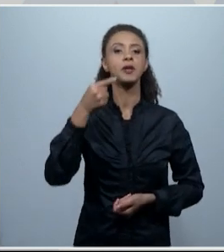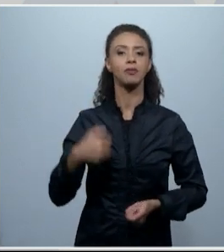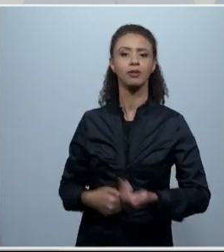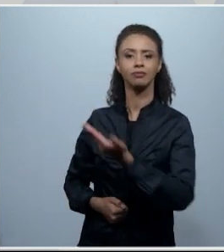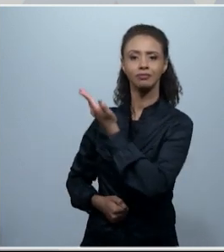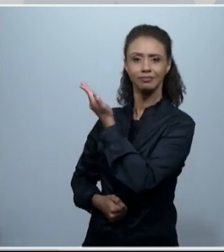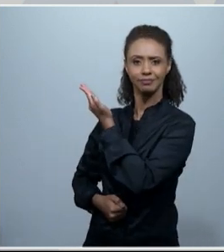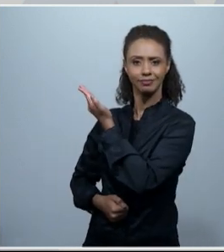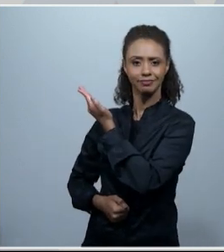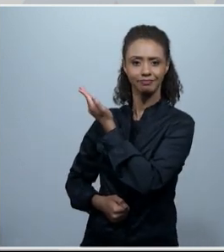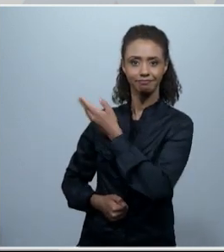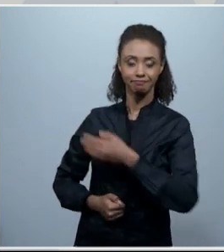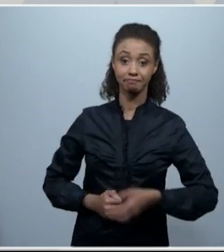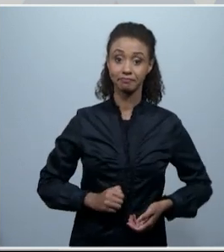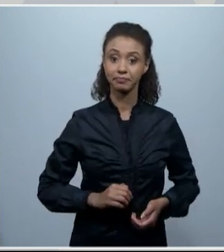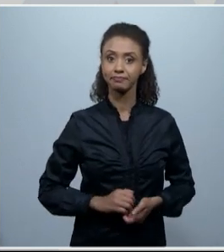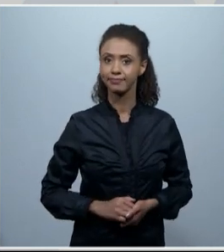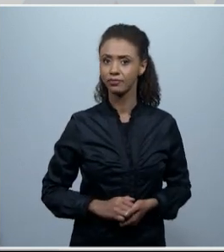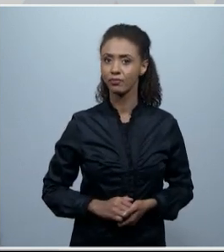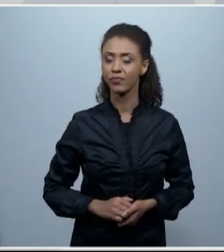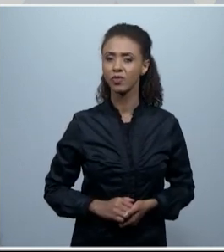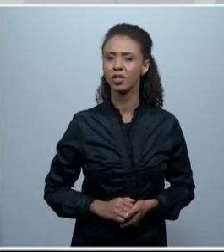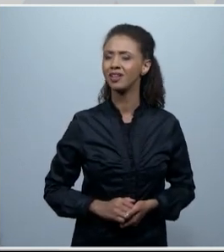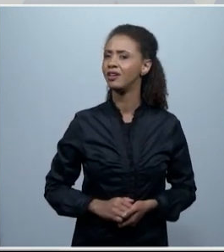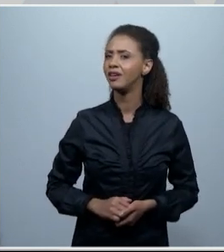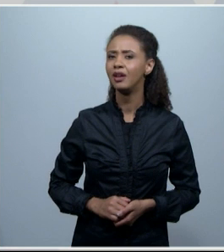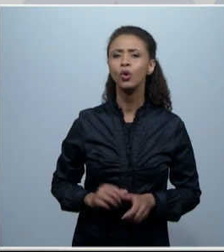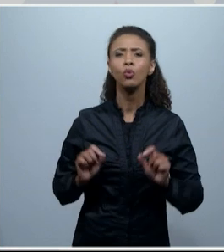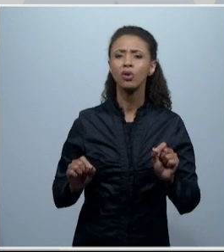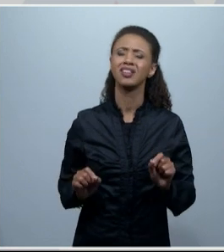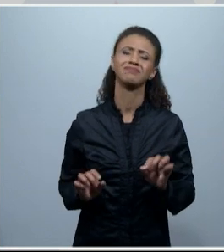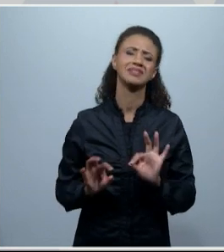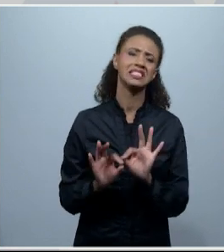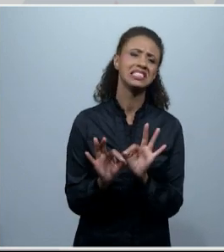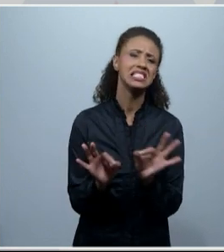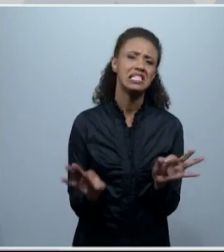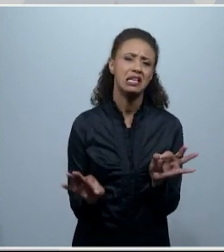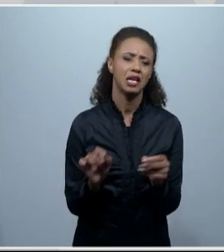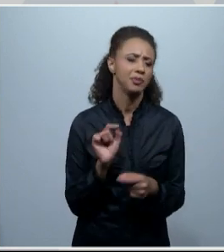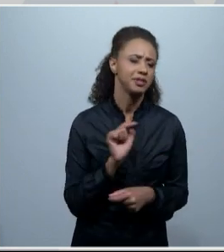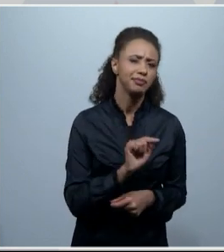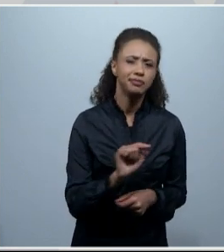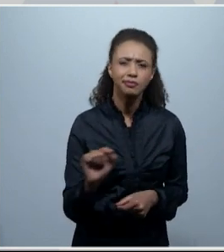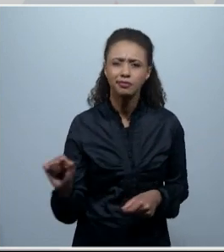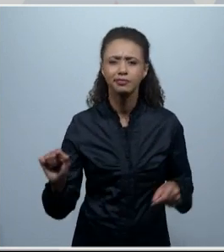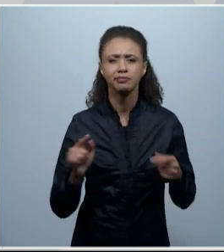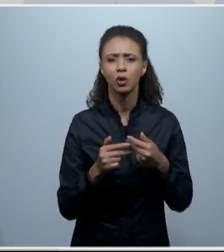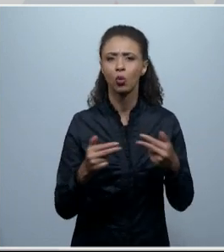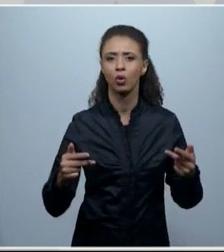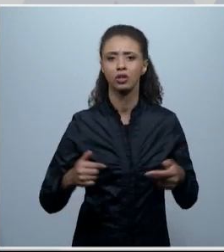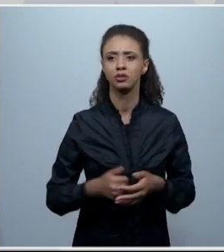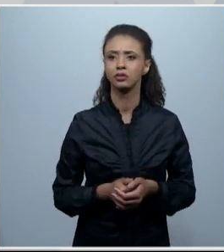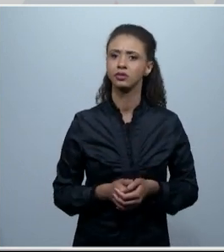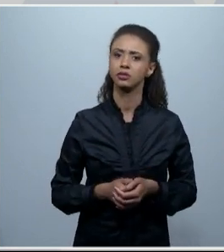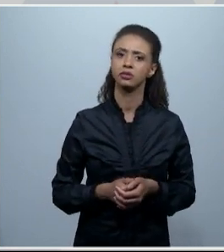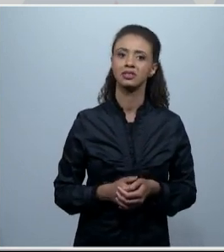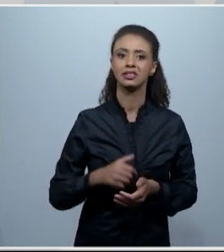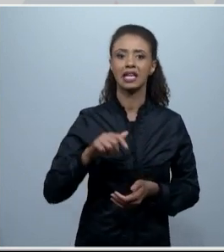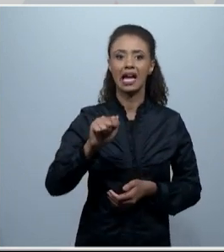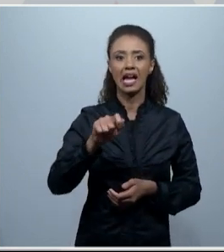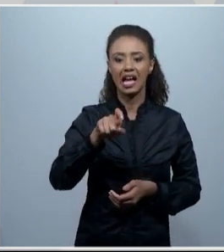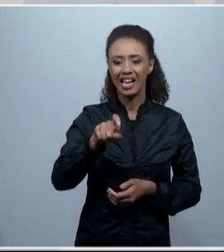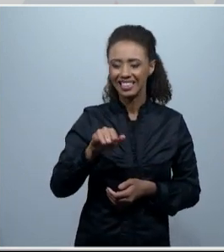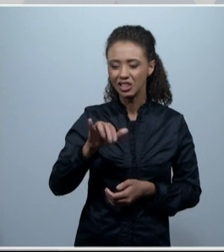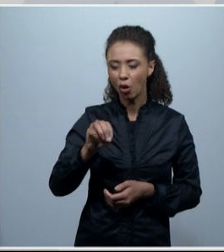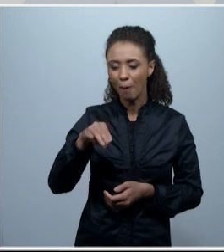geometria né então são aquelas coisas bastante simples não citei aqui a axiomática